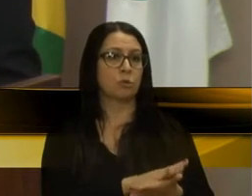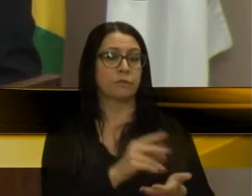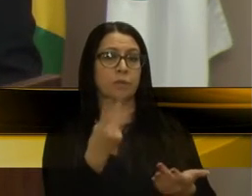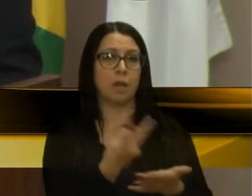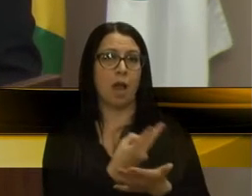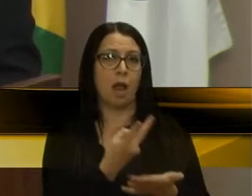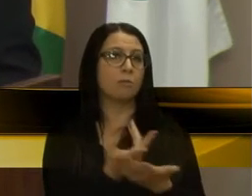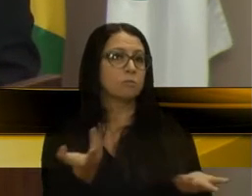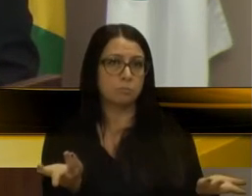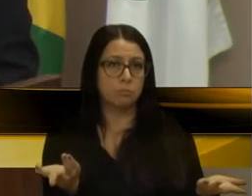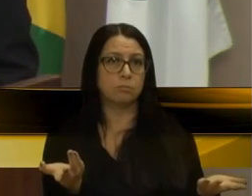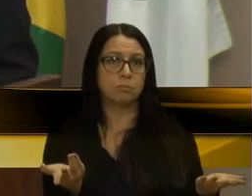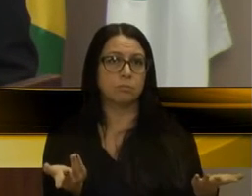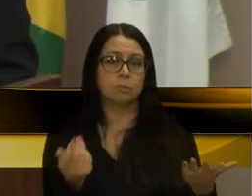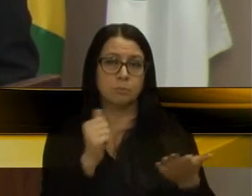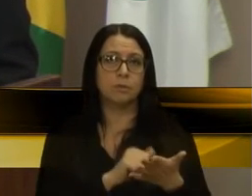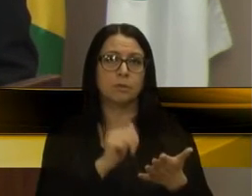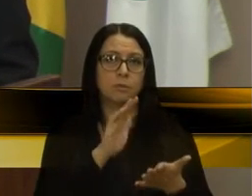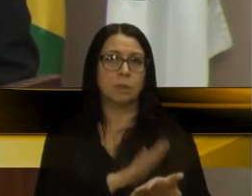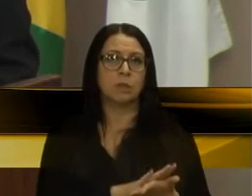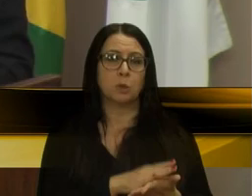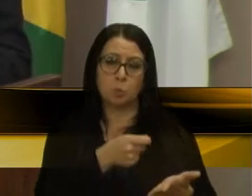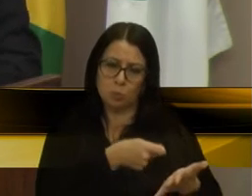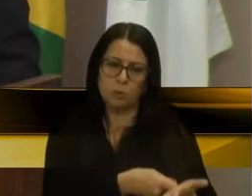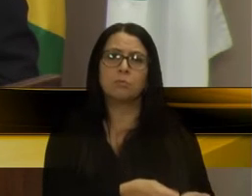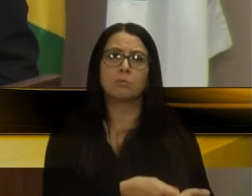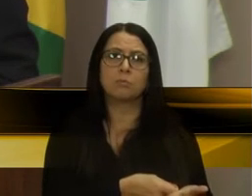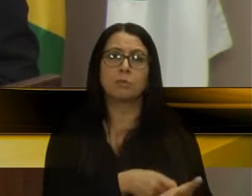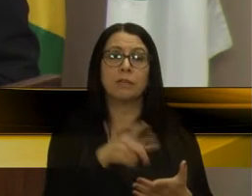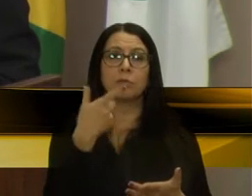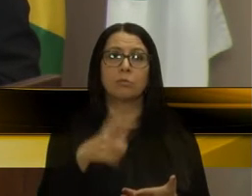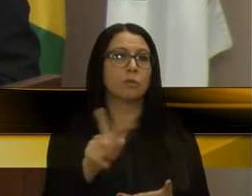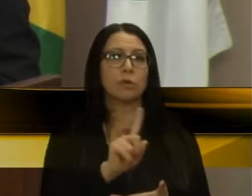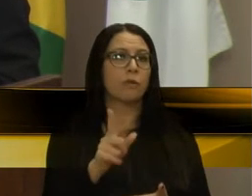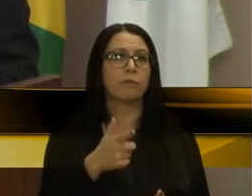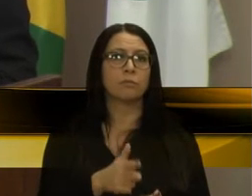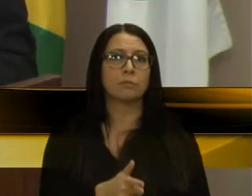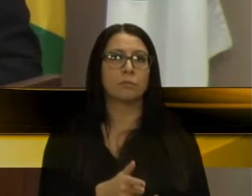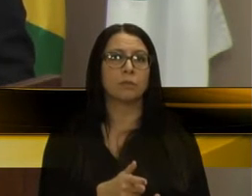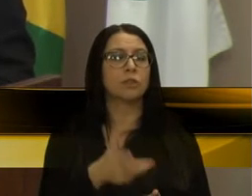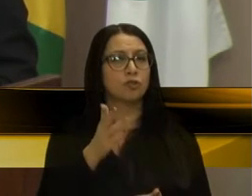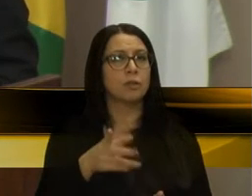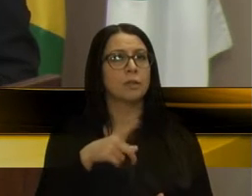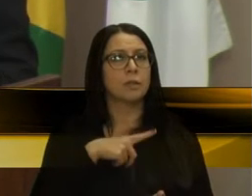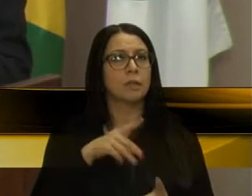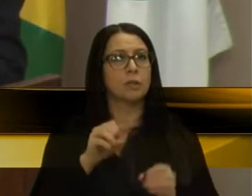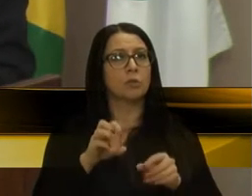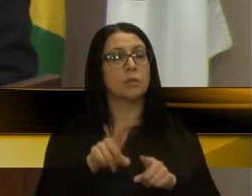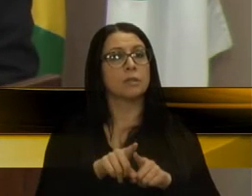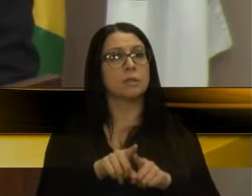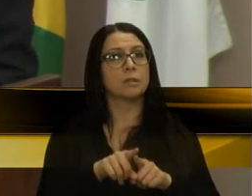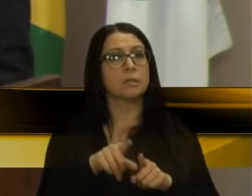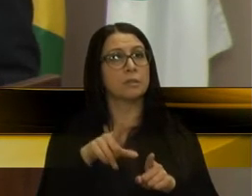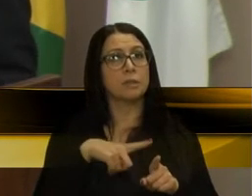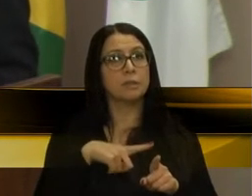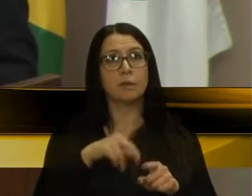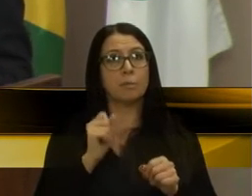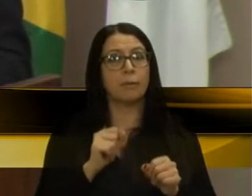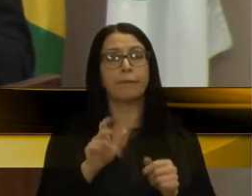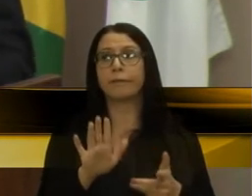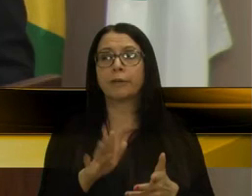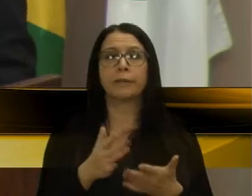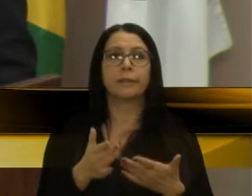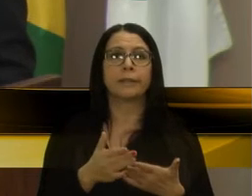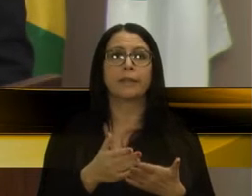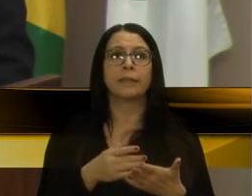lei. Ele precisa ser multado e com rigor para que ele não repita. Ele já tem educação de trânsito, deveria ter, não pode ficar, a gente